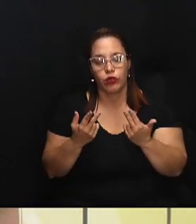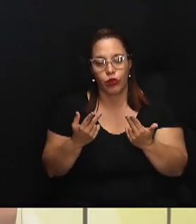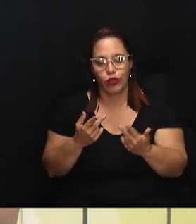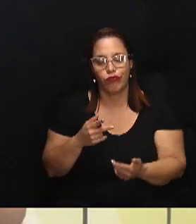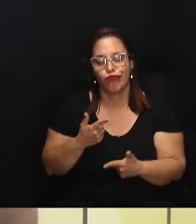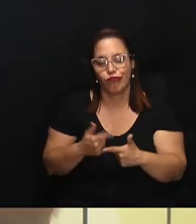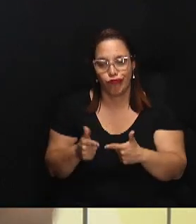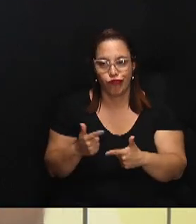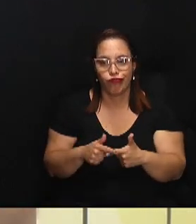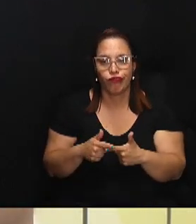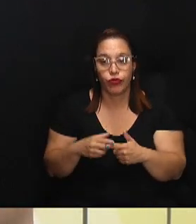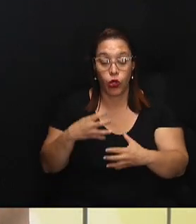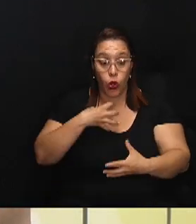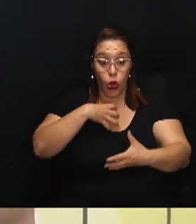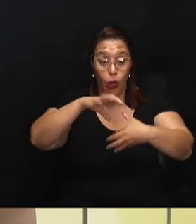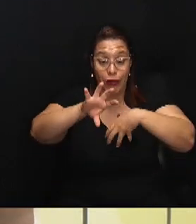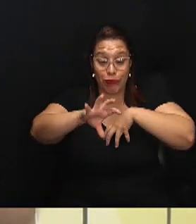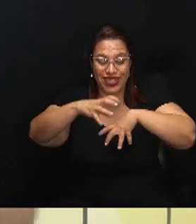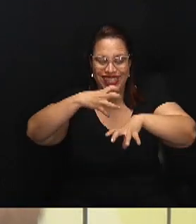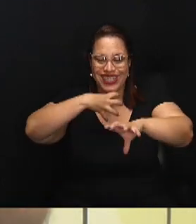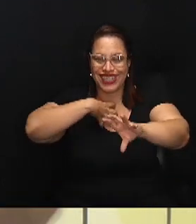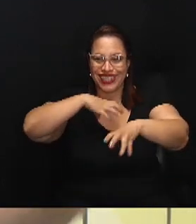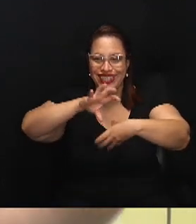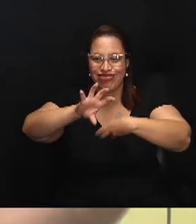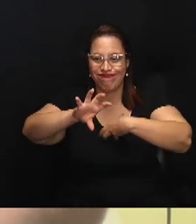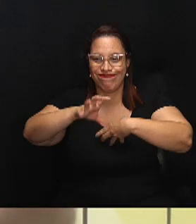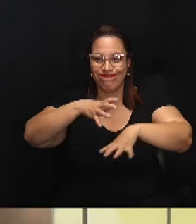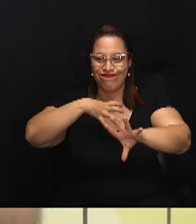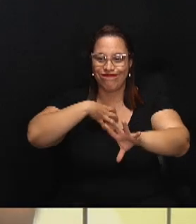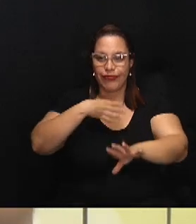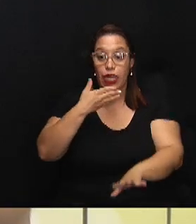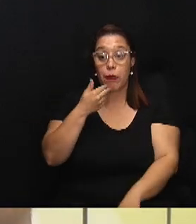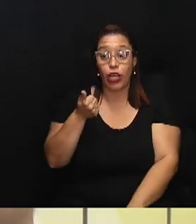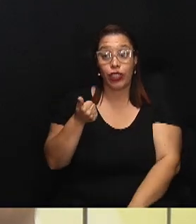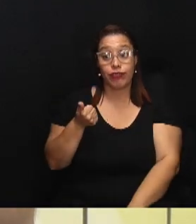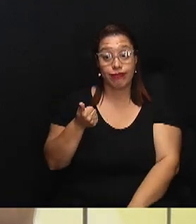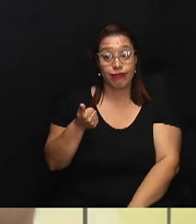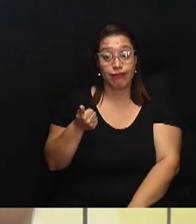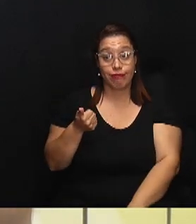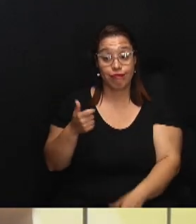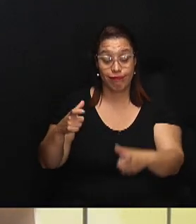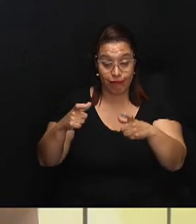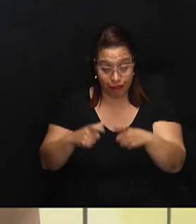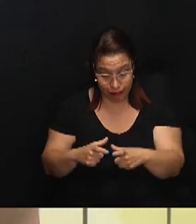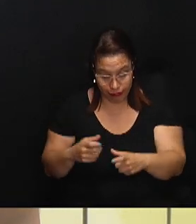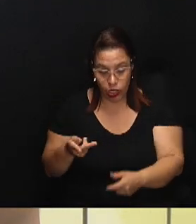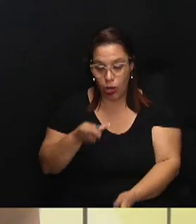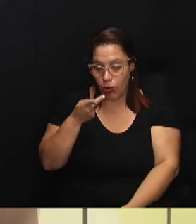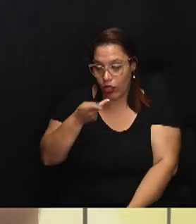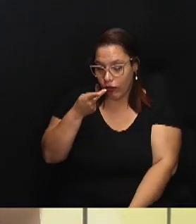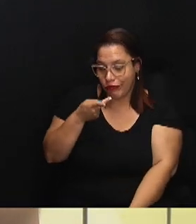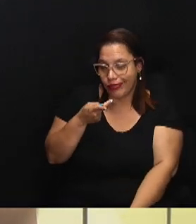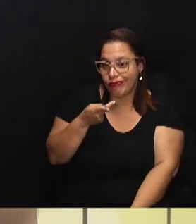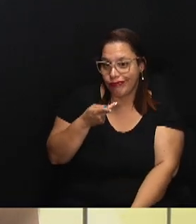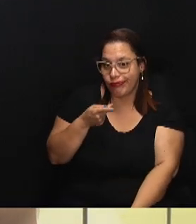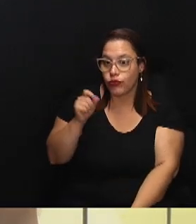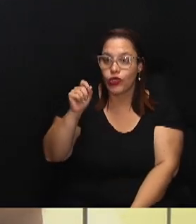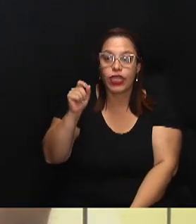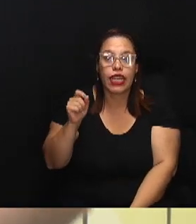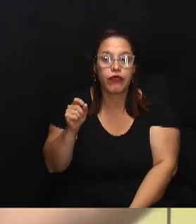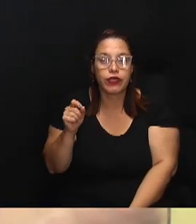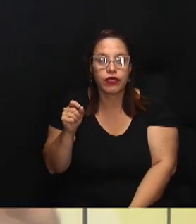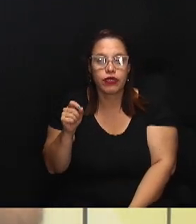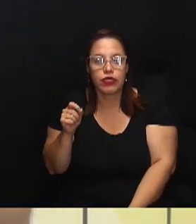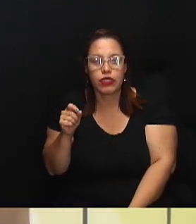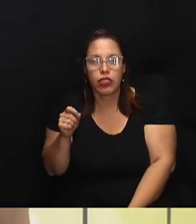ter assim, uma empatia melhor entre eles, né, captar algumas coisas. Então é muito importante ter esse espaço para falar sobre, e o que ela vai fazer, né, se ela